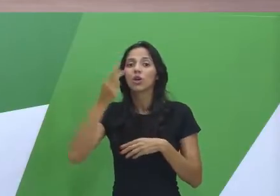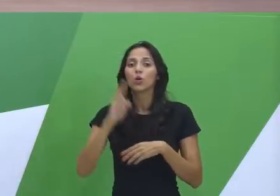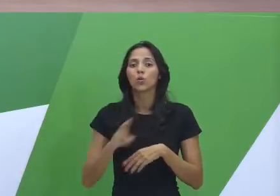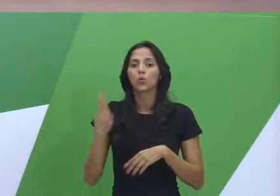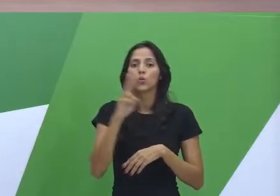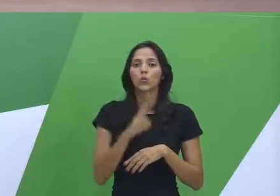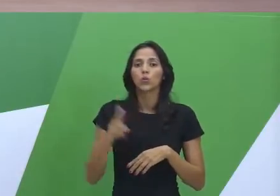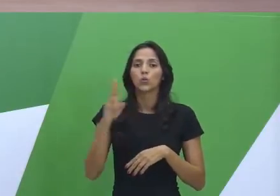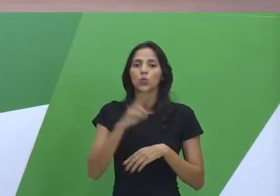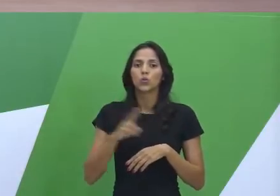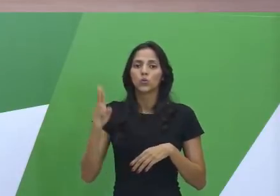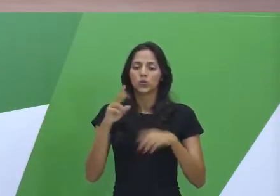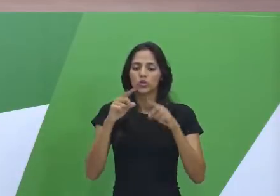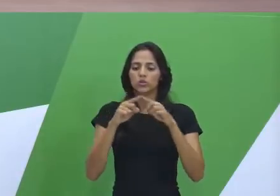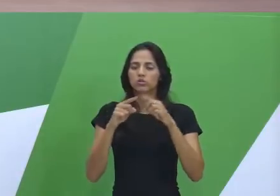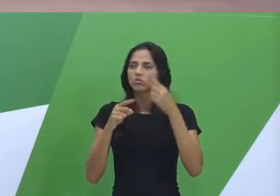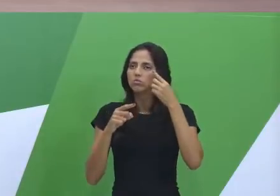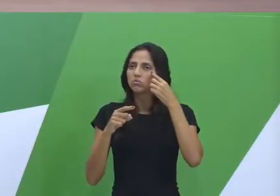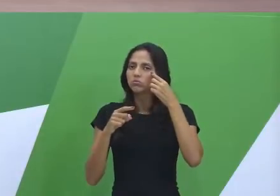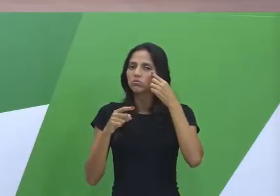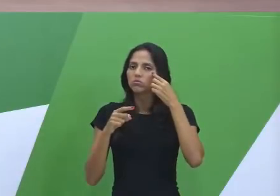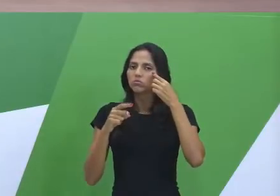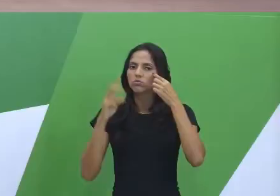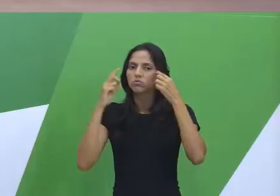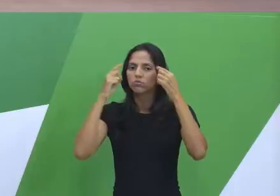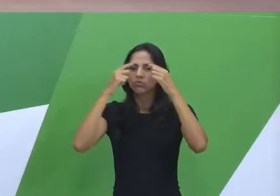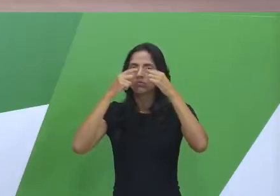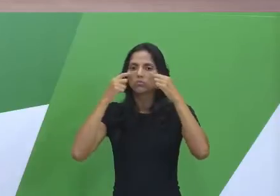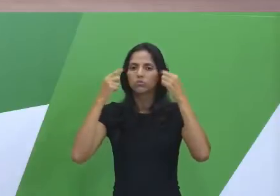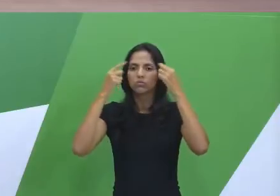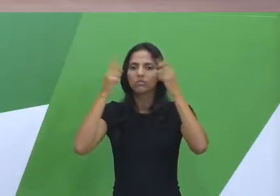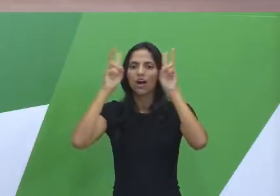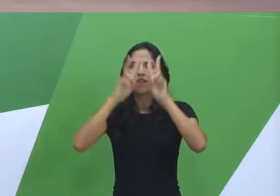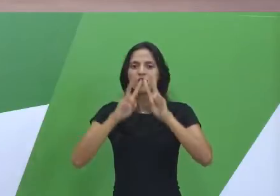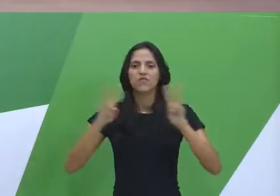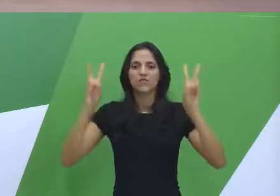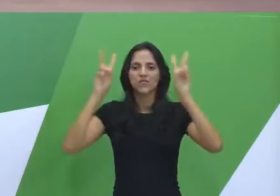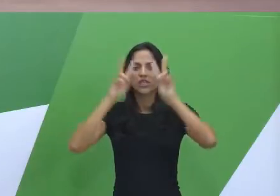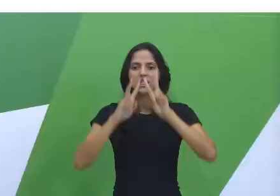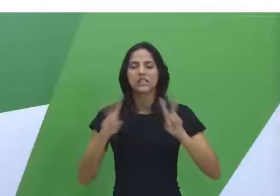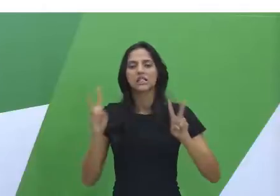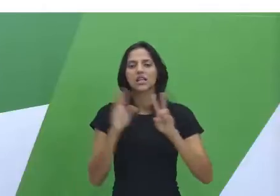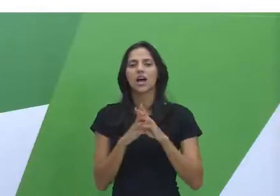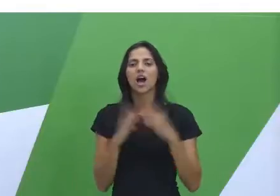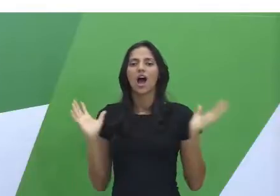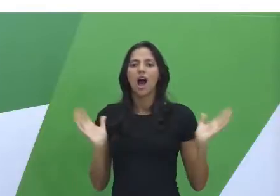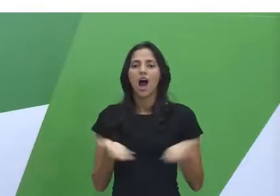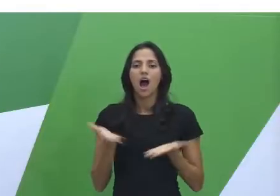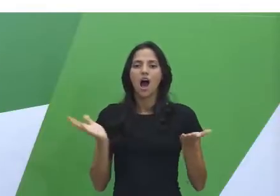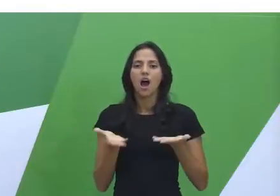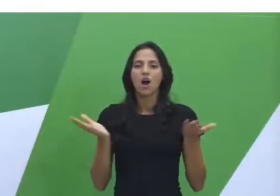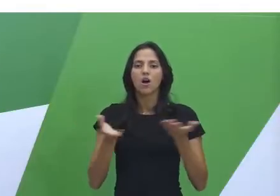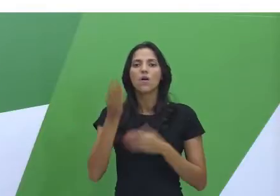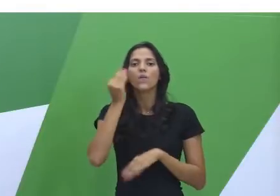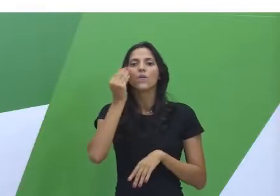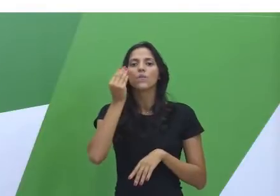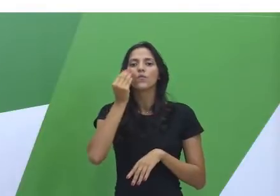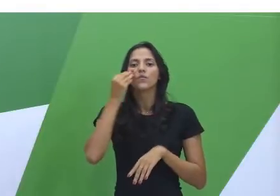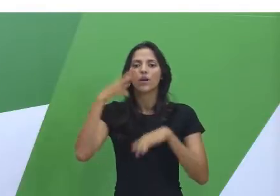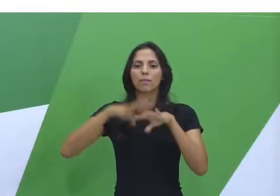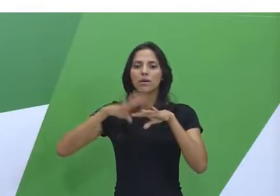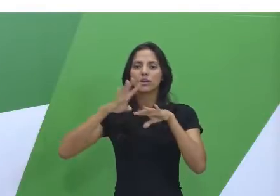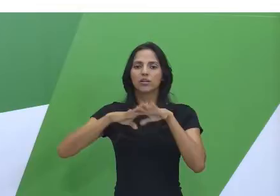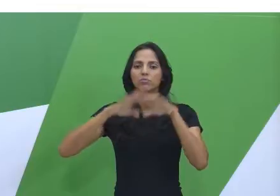o sentido anti-horário está ligado à nossa visão. Então, vamos ver agora a estrutura